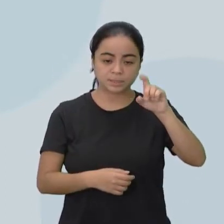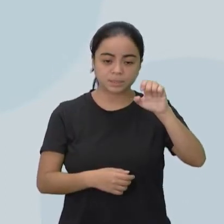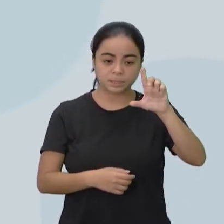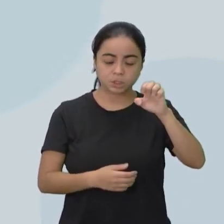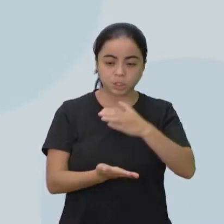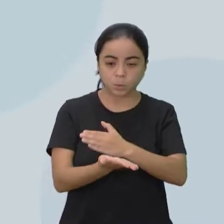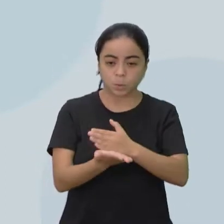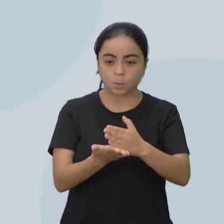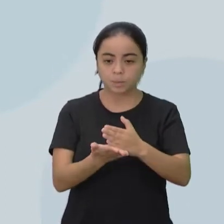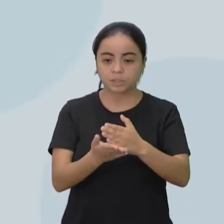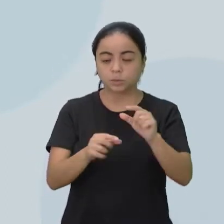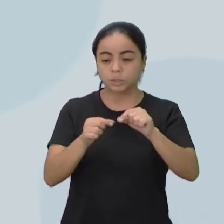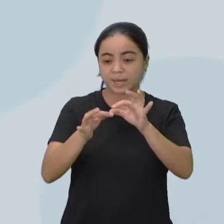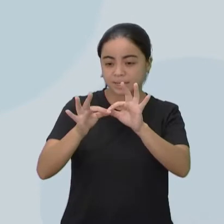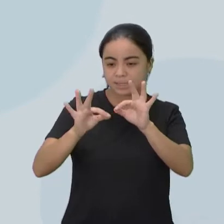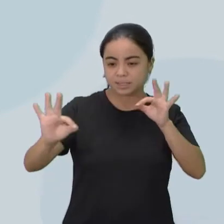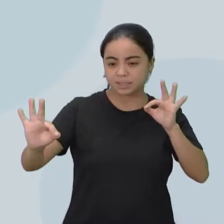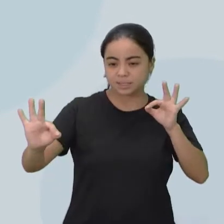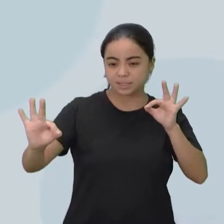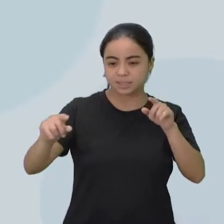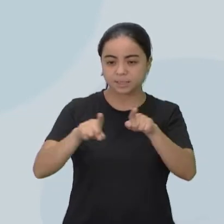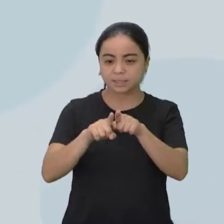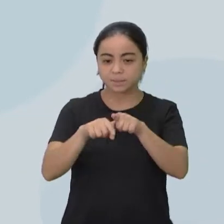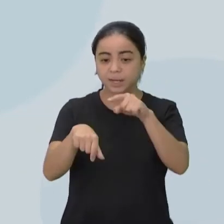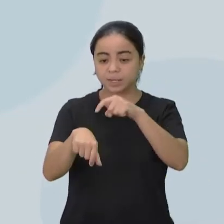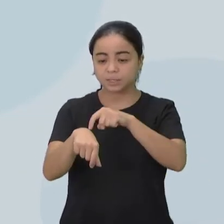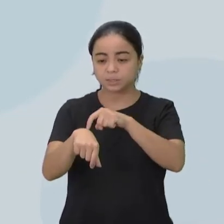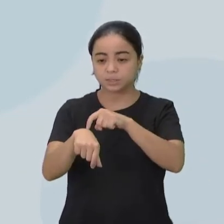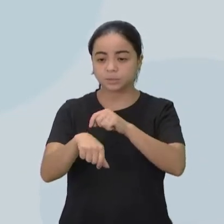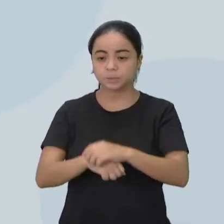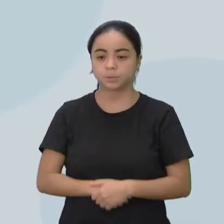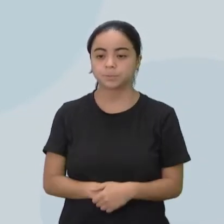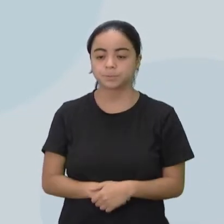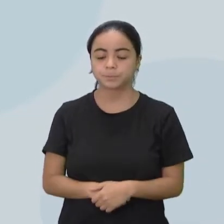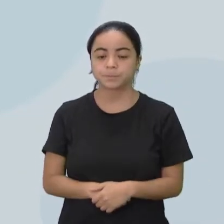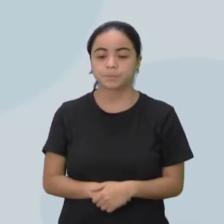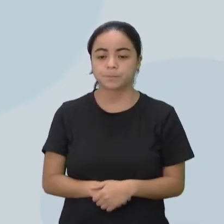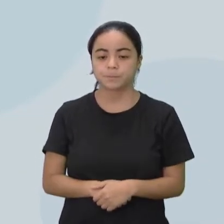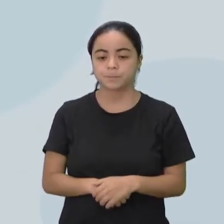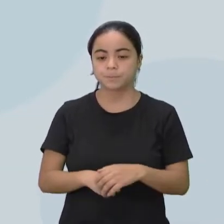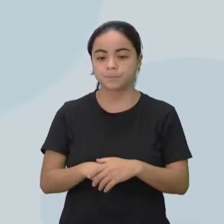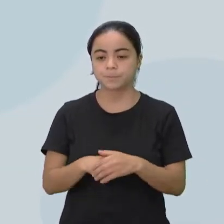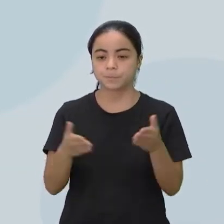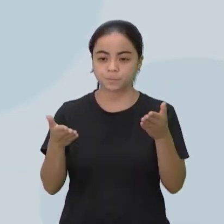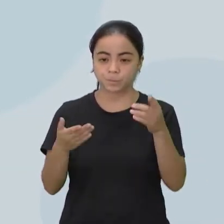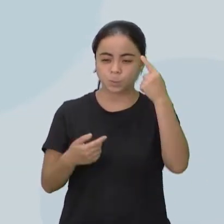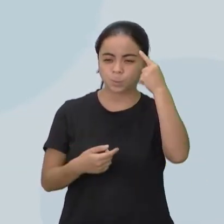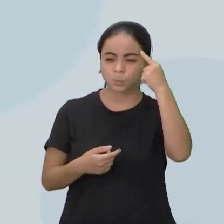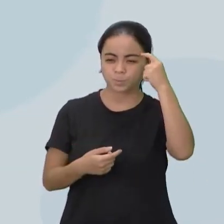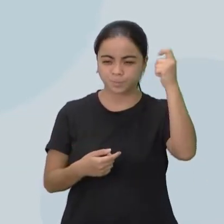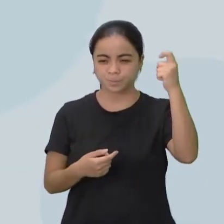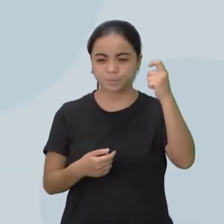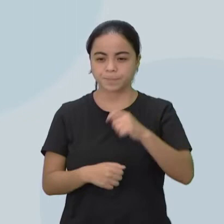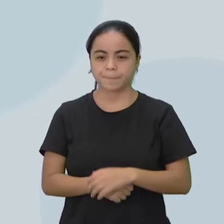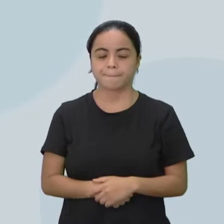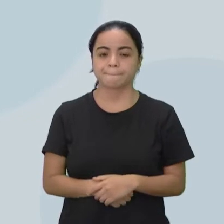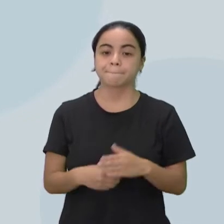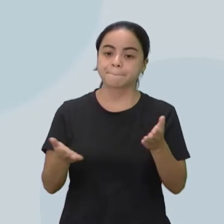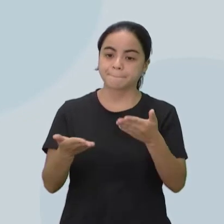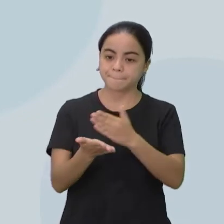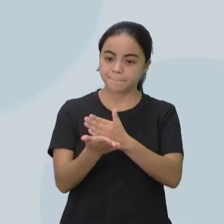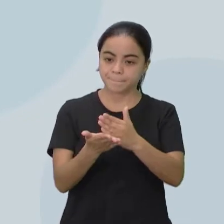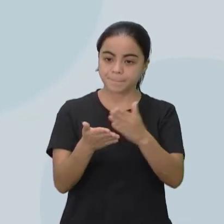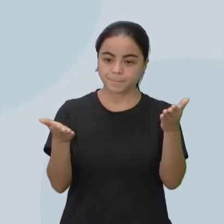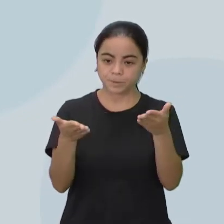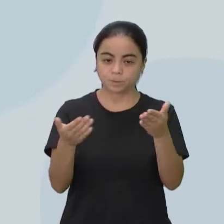né, do que a gente conhece de distância e de tempo. Essa é a ideia que a gente tem, beleza? E aí vamos começar então,